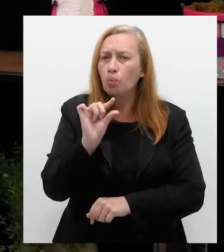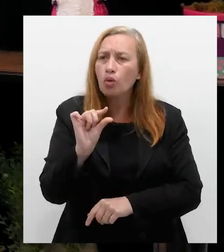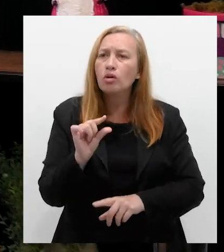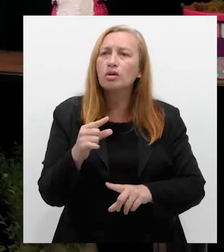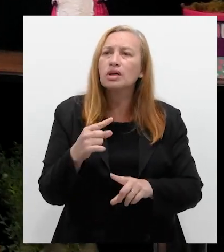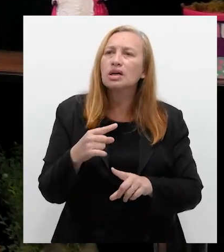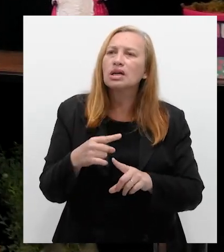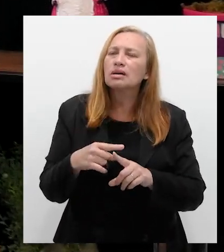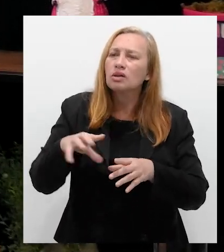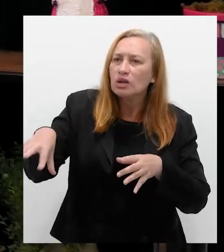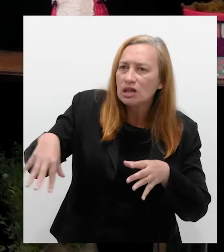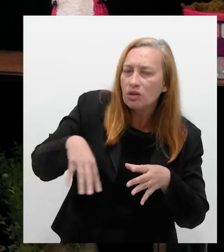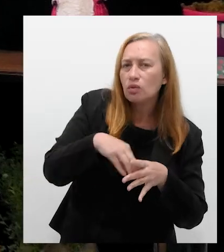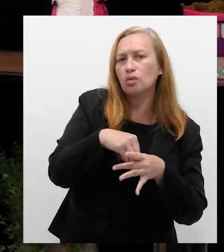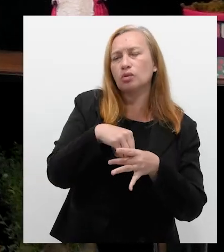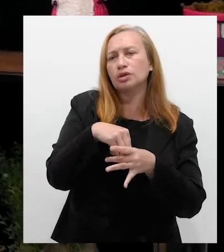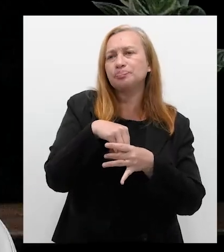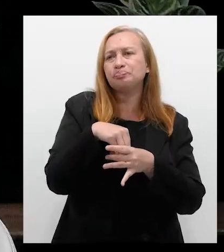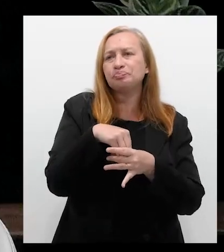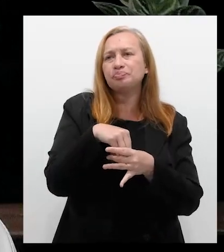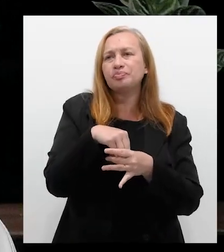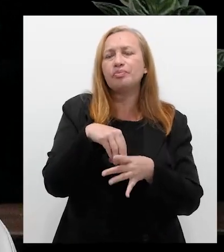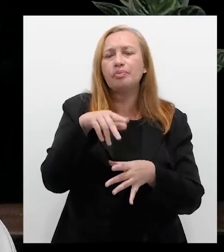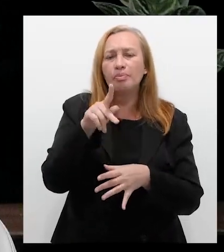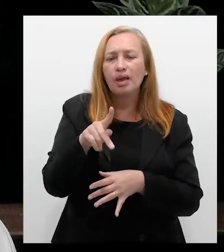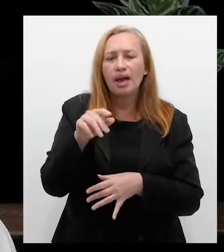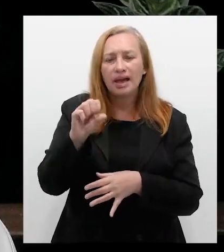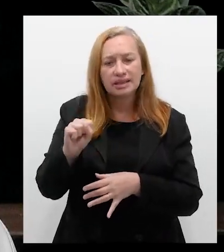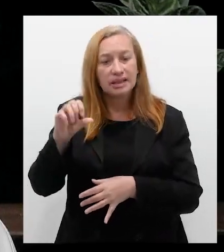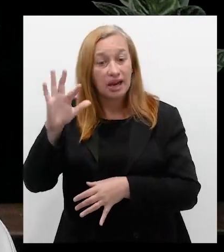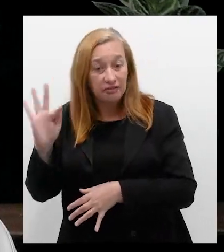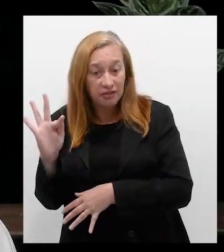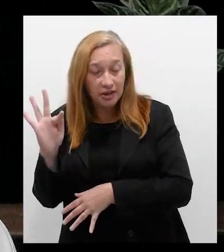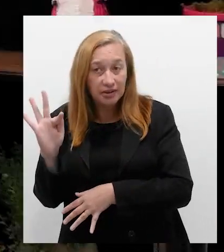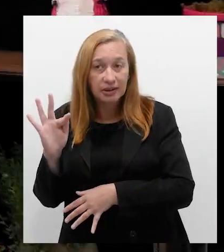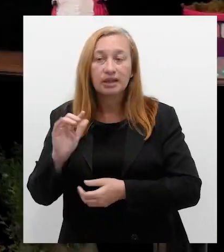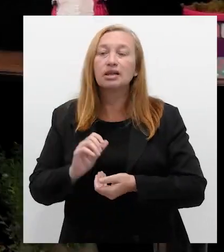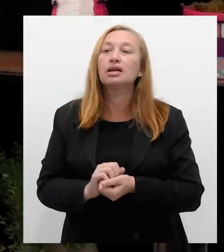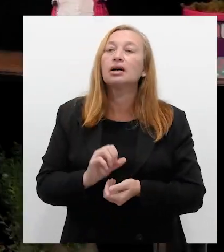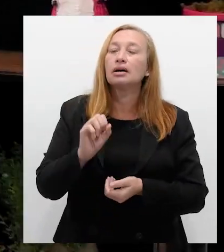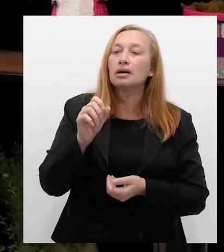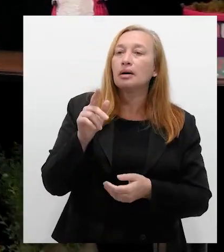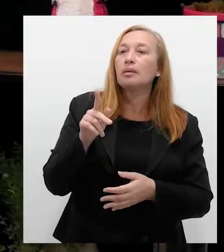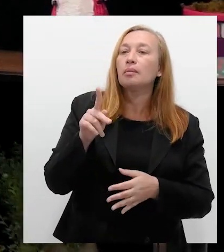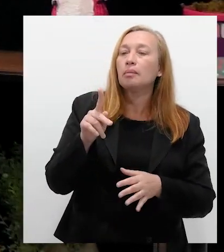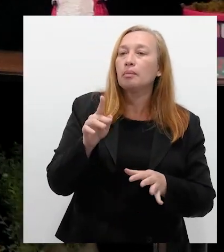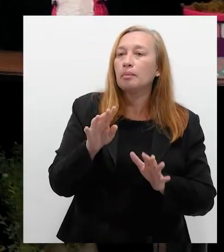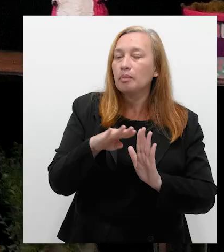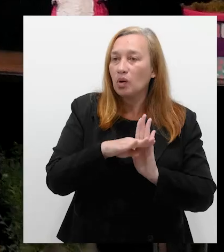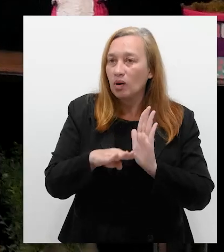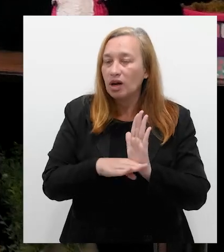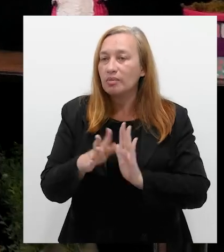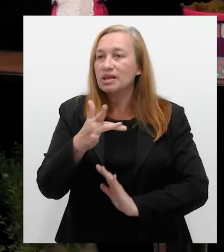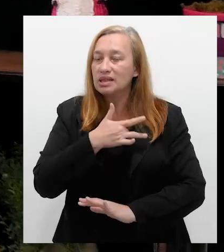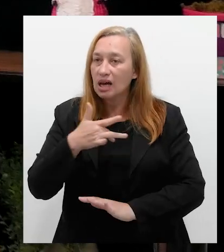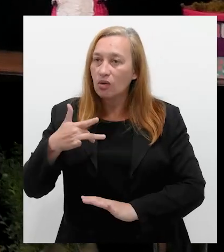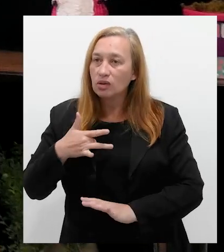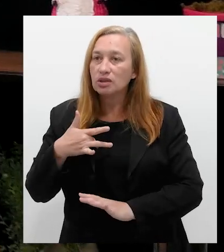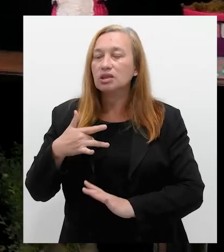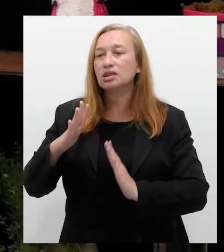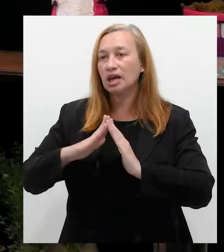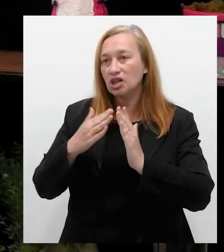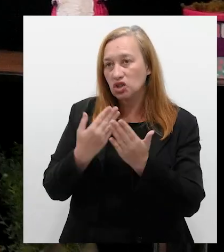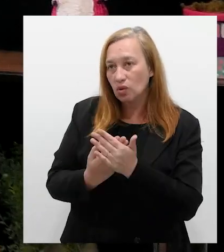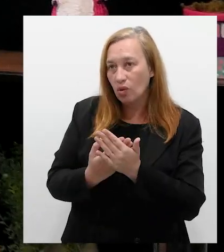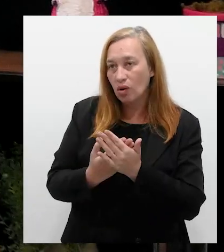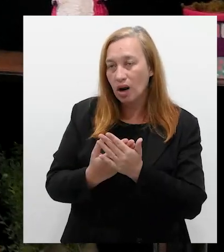e passou a integrar, né, o PSF. Então hoje o PSE, o Programa Saúde na Escola, ele é um braço do PSF, que é o Programa